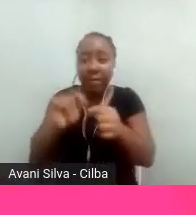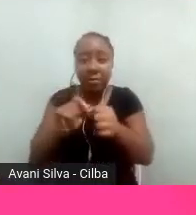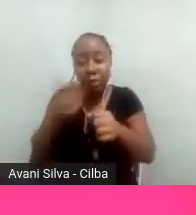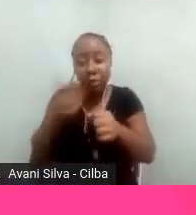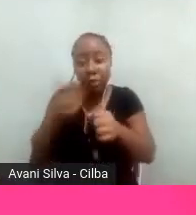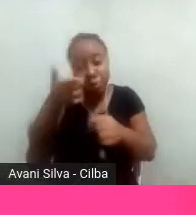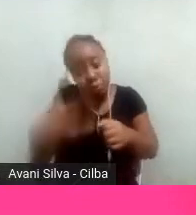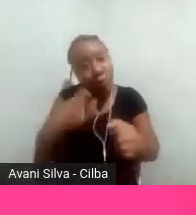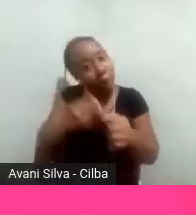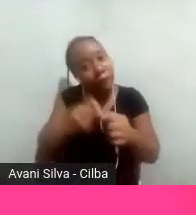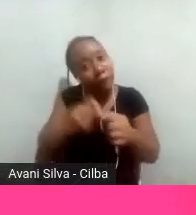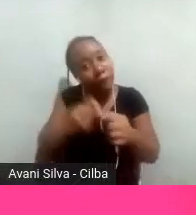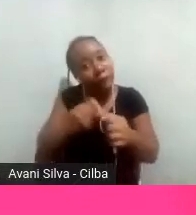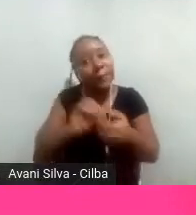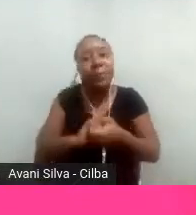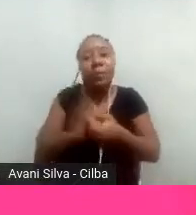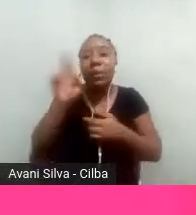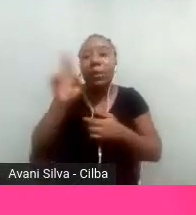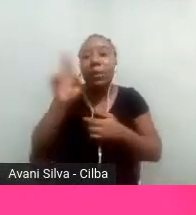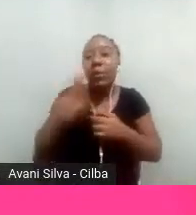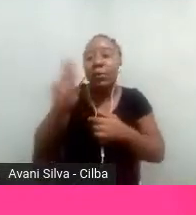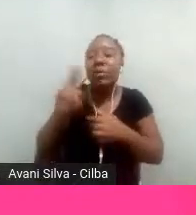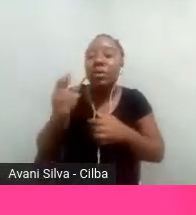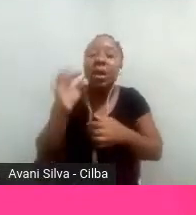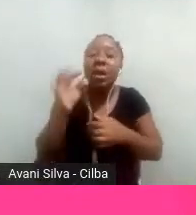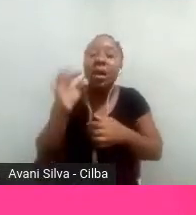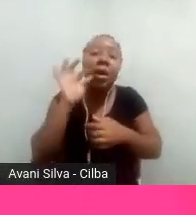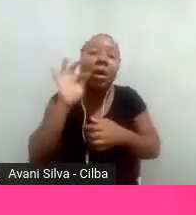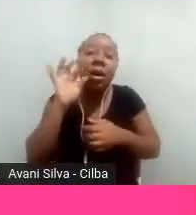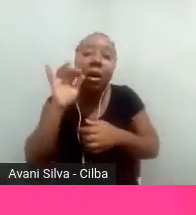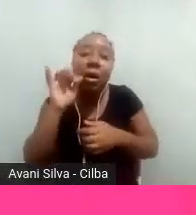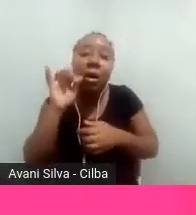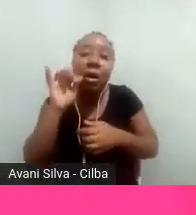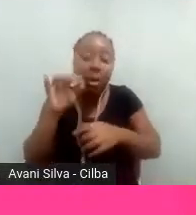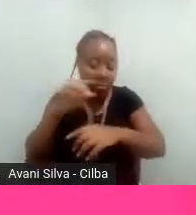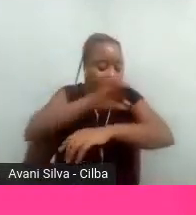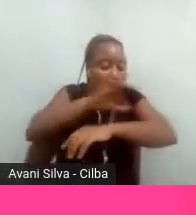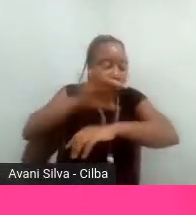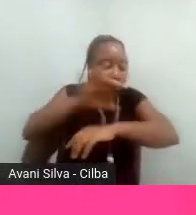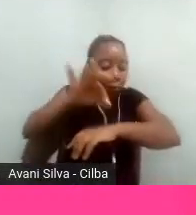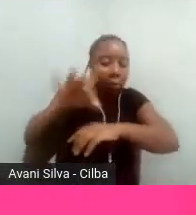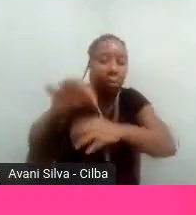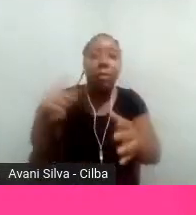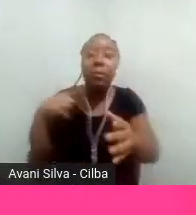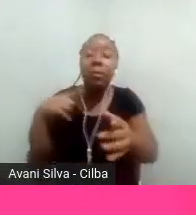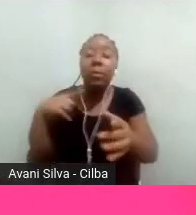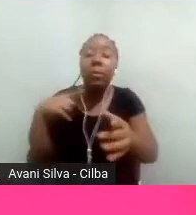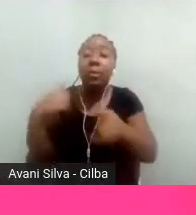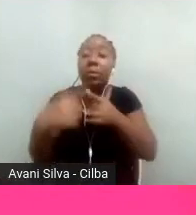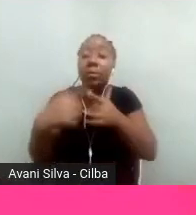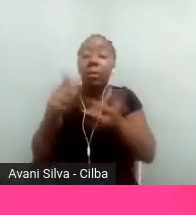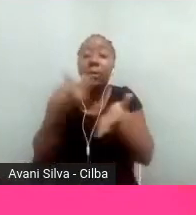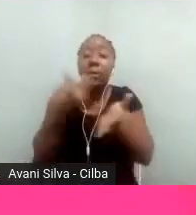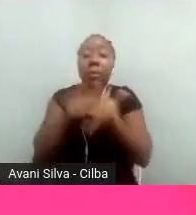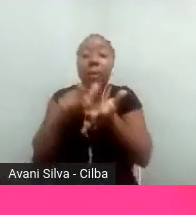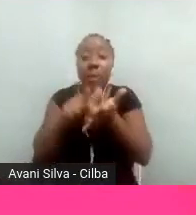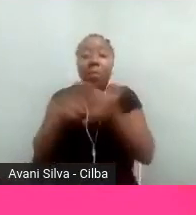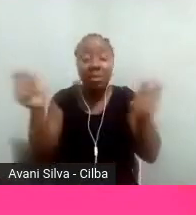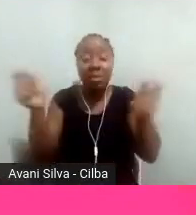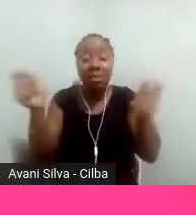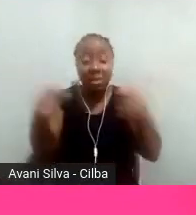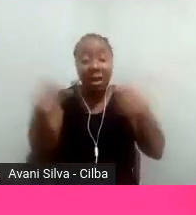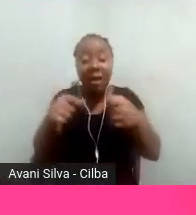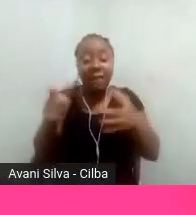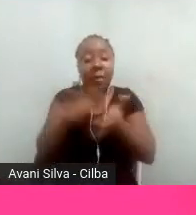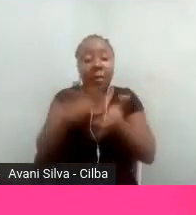ela usando a lapiseira, porque no papel ainda tinha espaço suficiente. A impressora